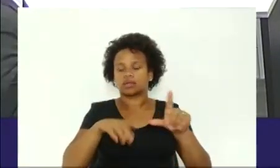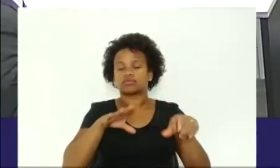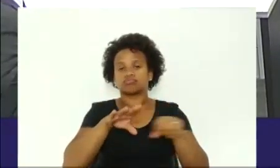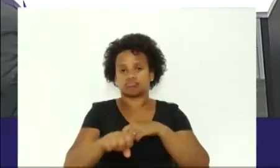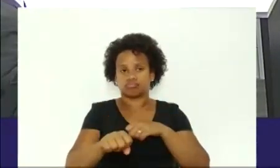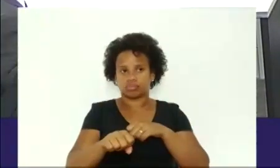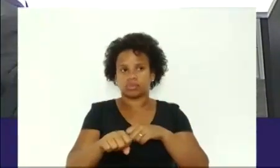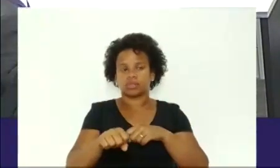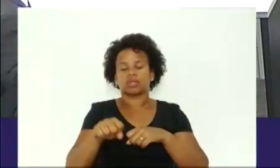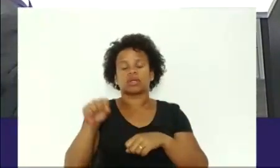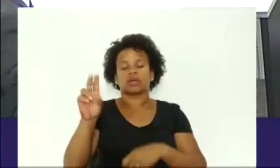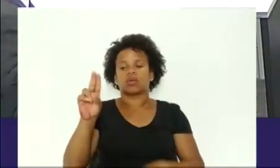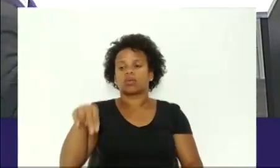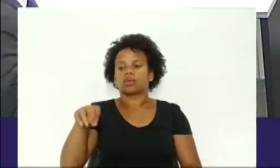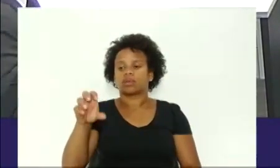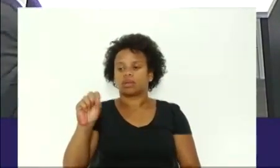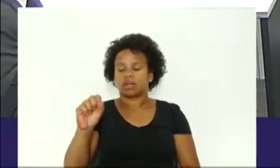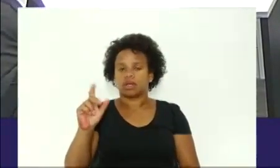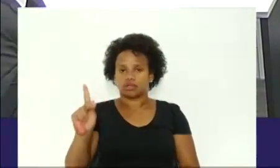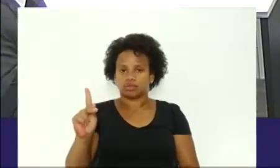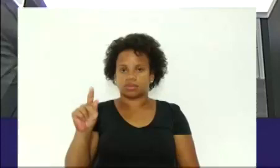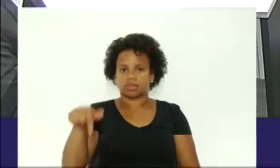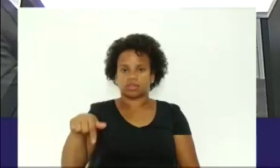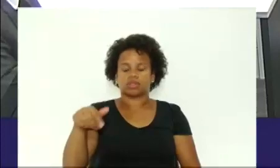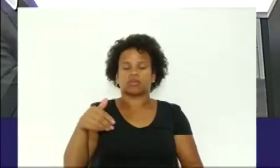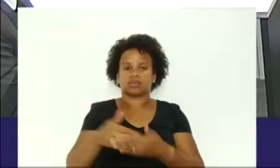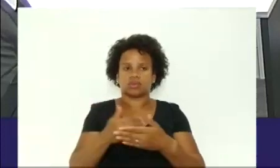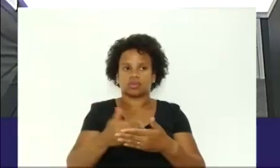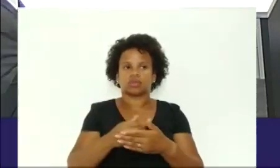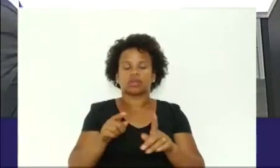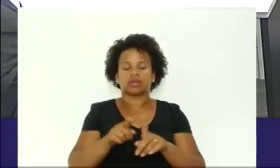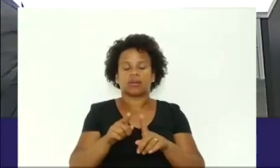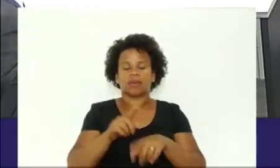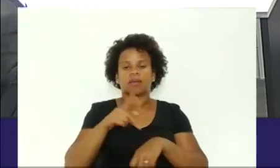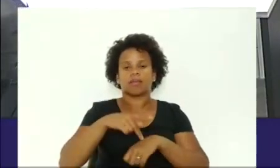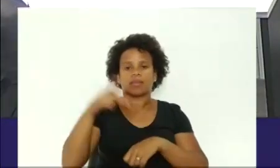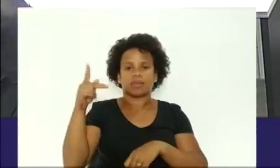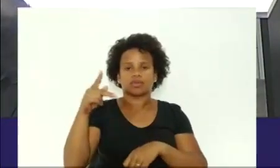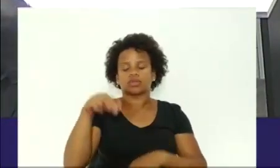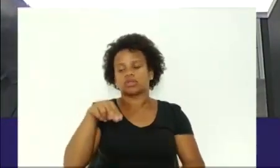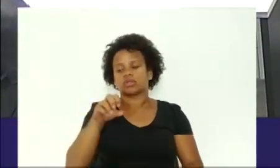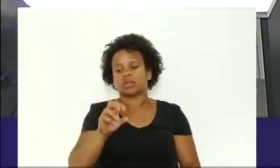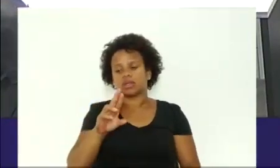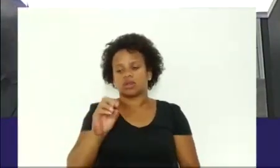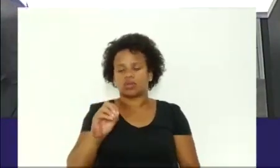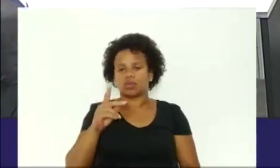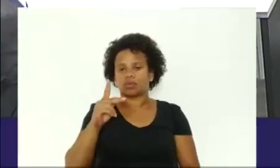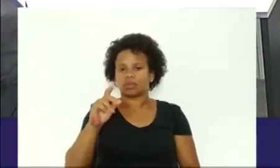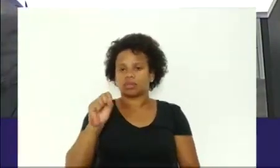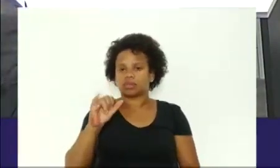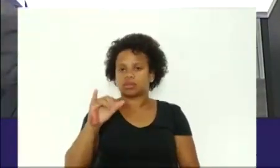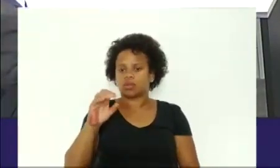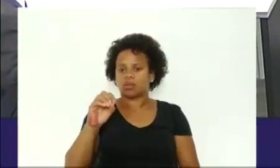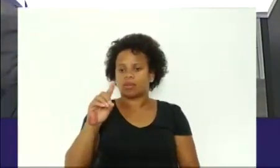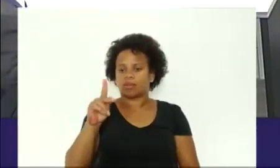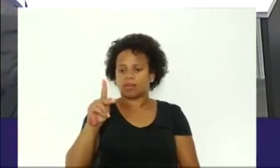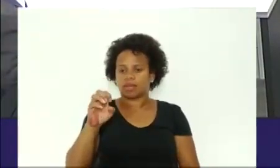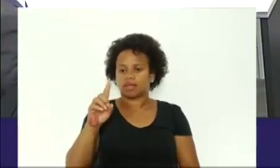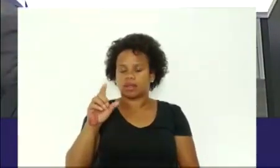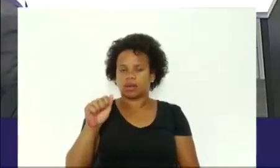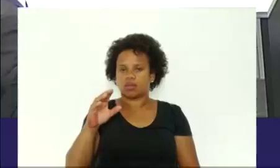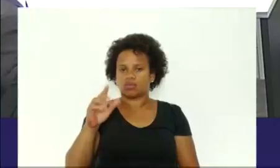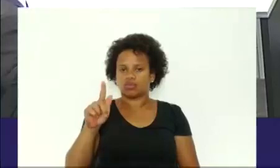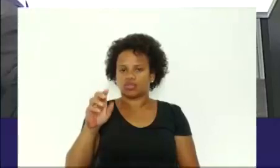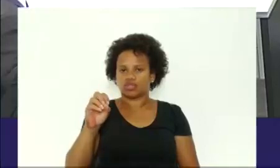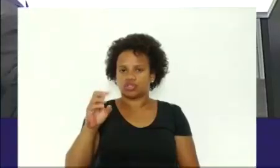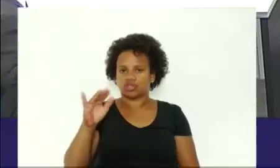Botucatu. Também tem pós-graduação em Neuropsicopedagogia. Foi professora de ensino infantil, fundamental e